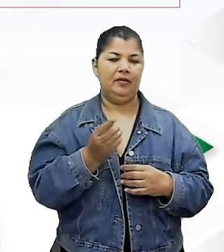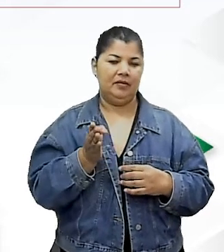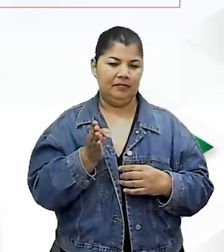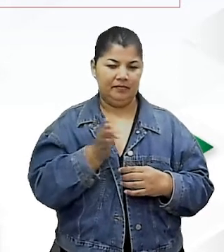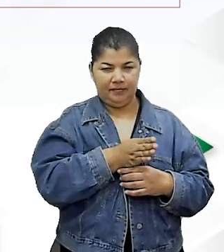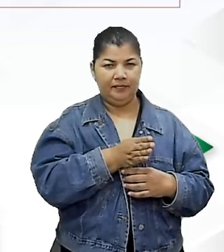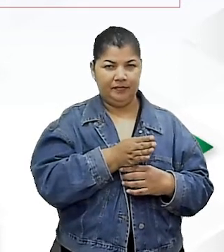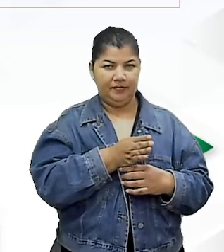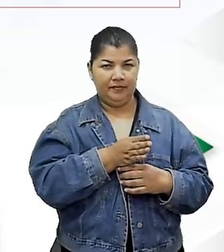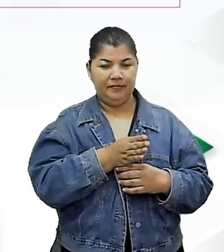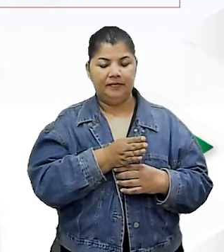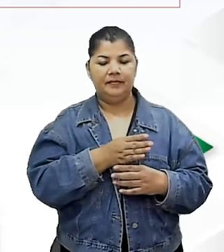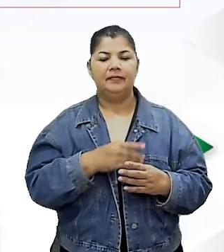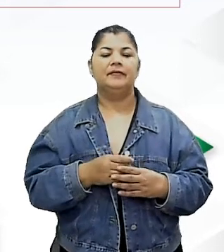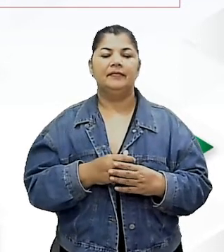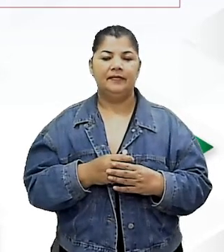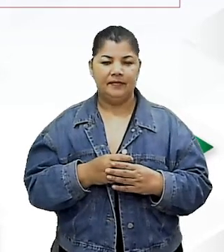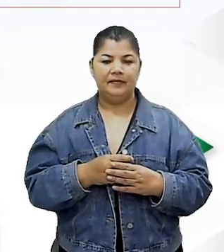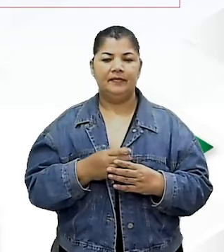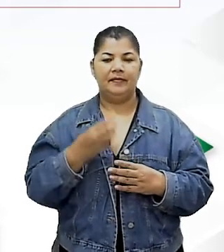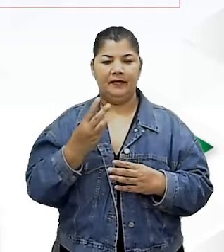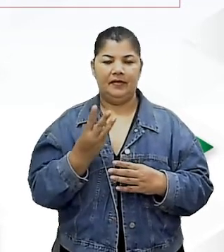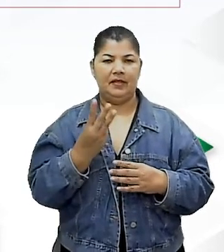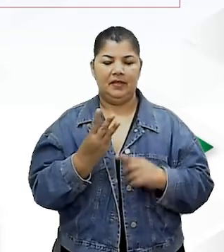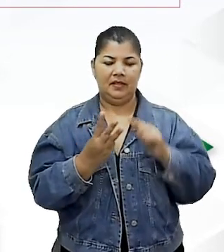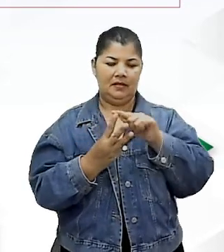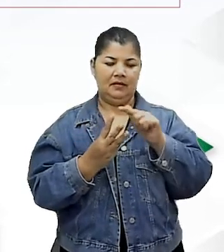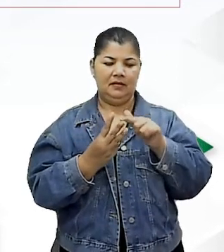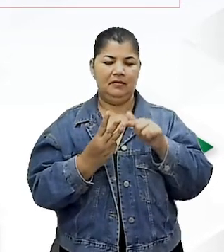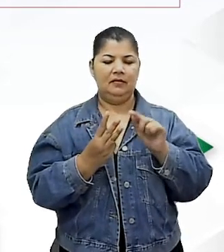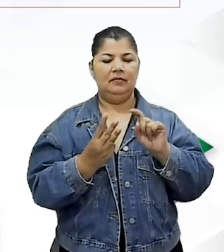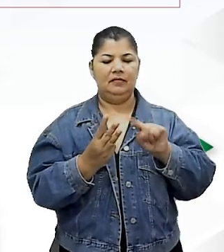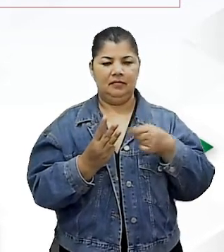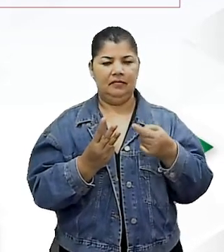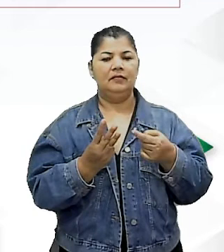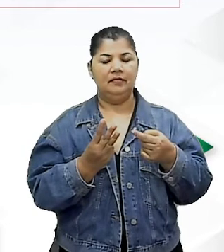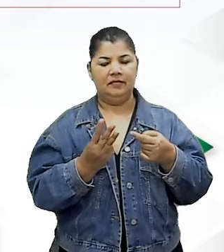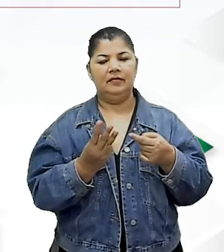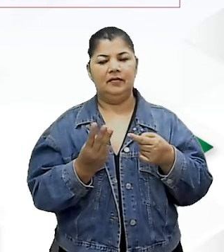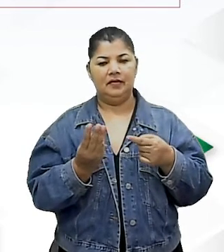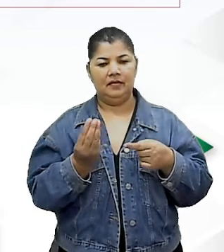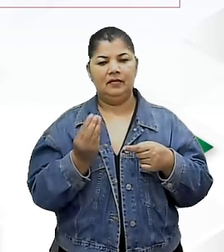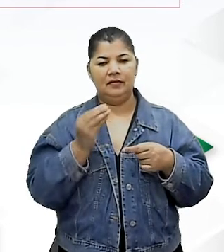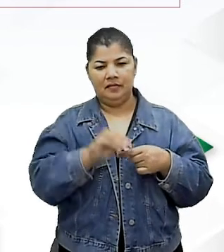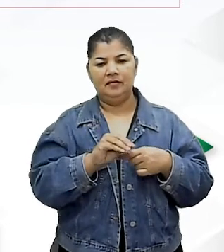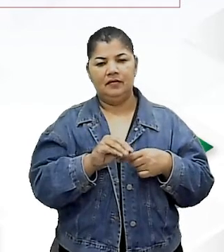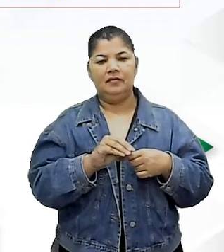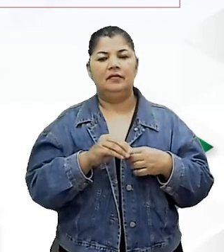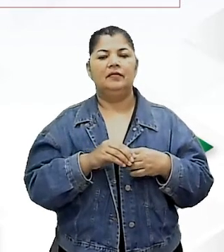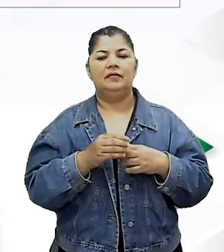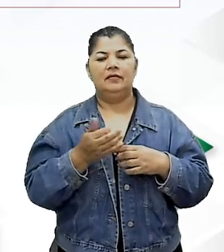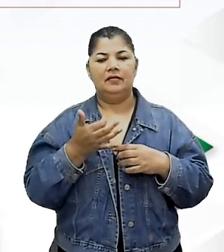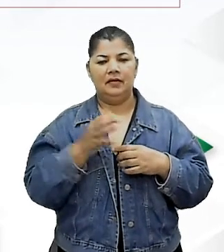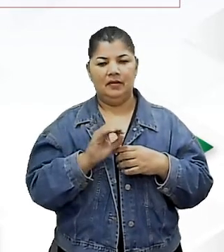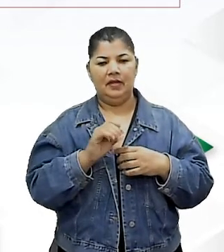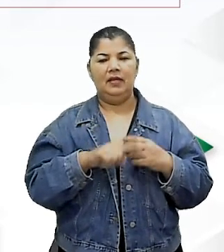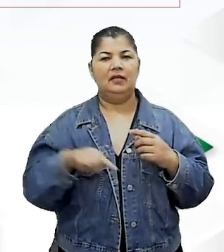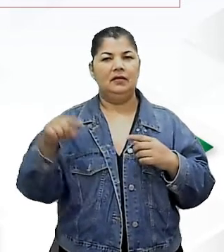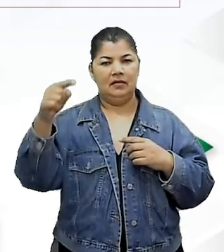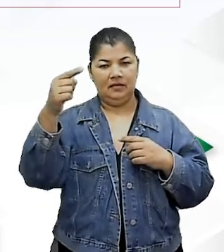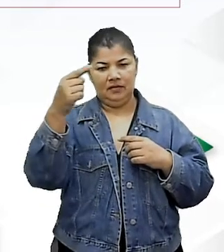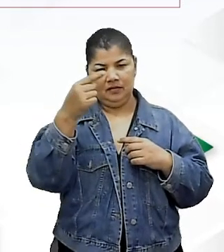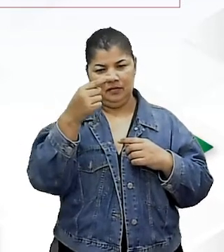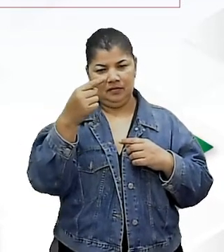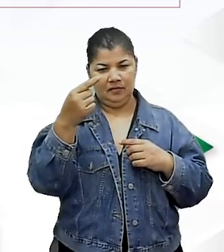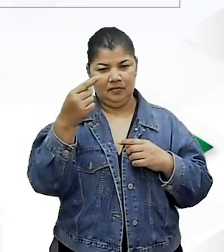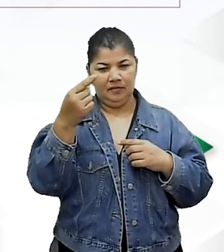minha direita para a minha esquerda, mais 3 casas decimais, o que eu vou adicionar 10 elevado ao cubo. Então vai ficar